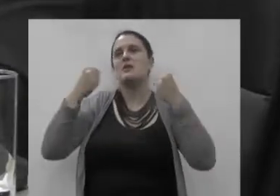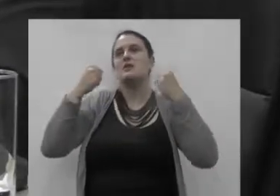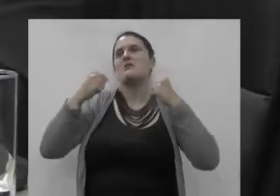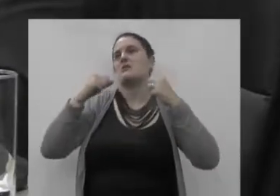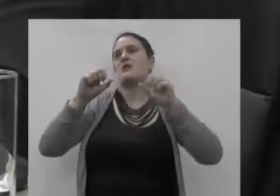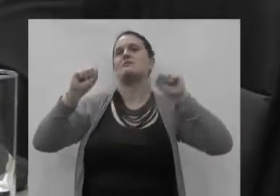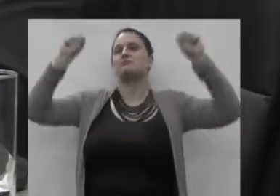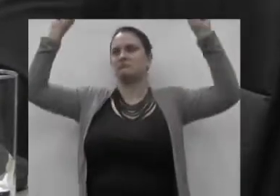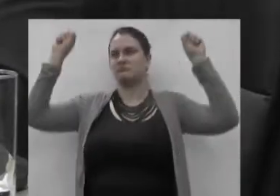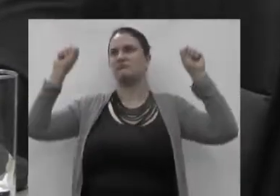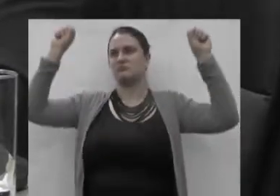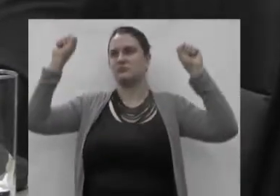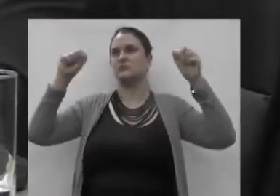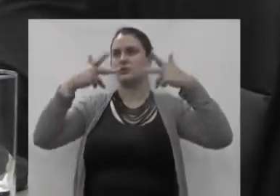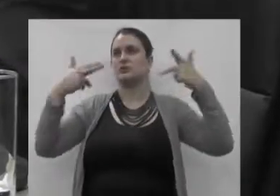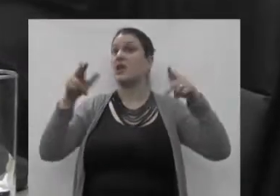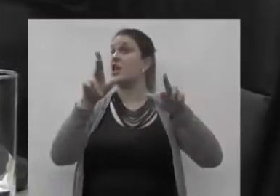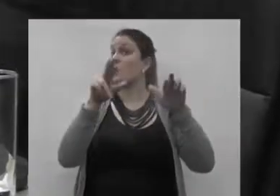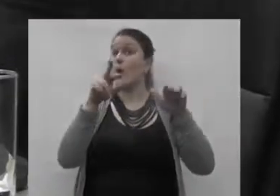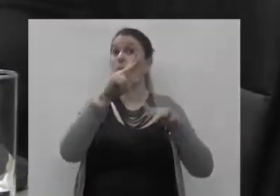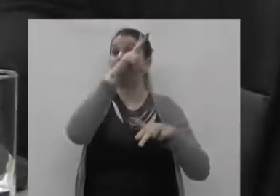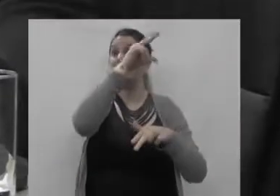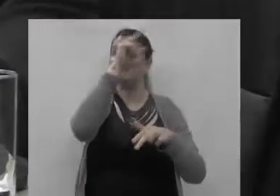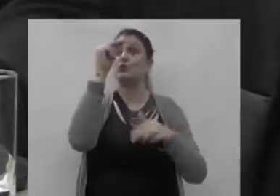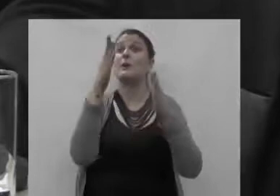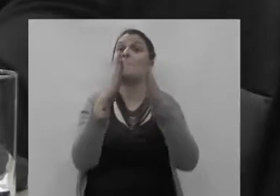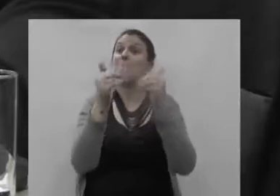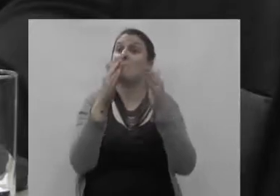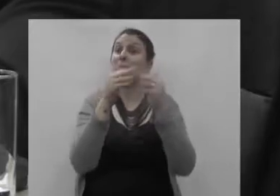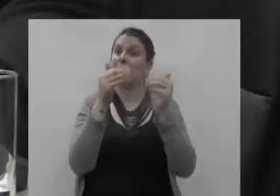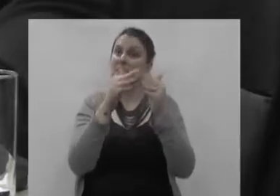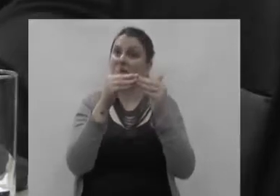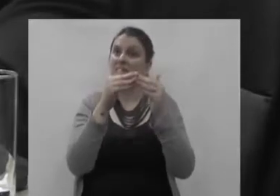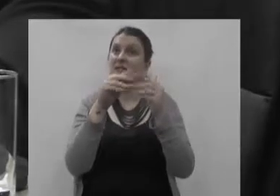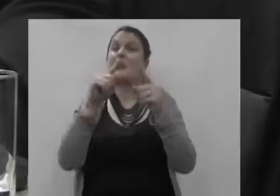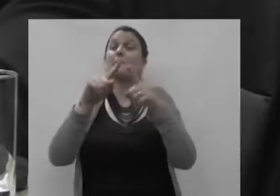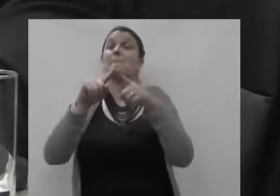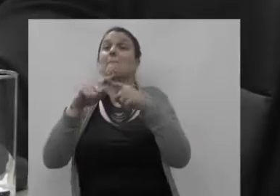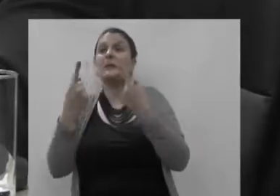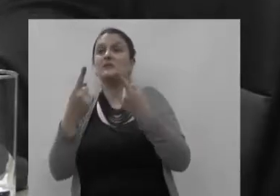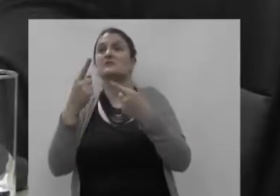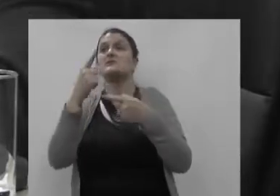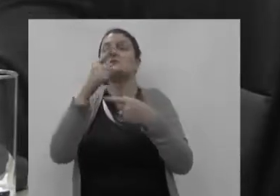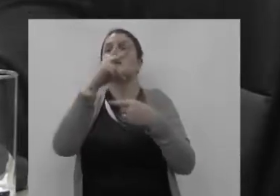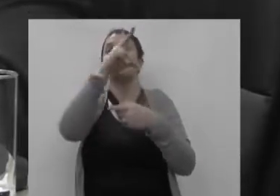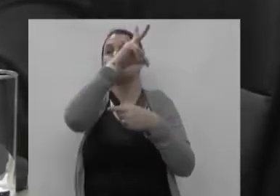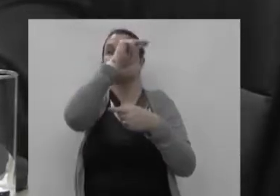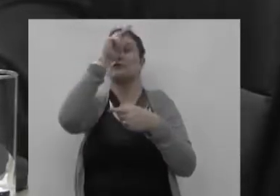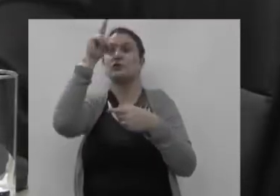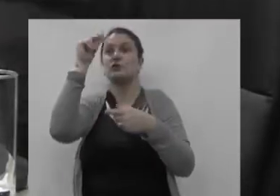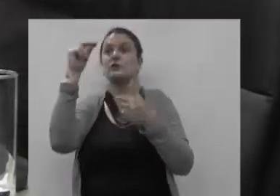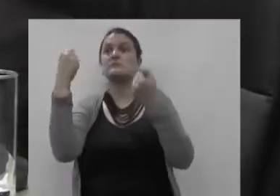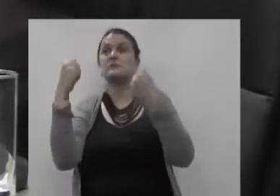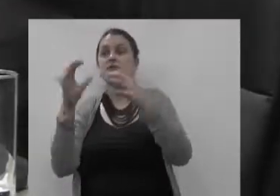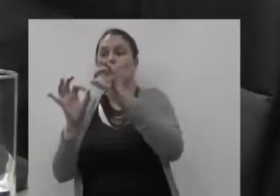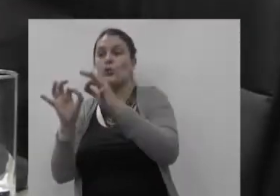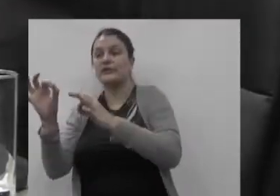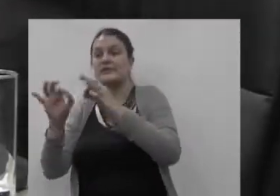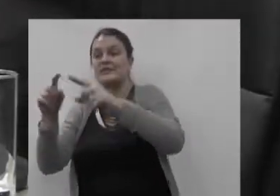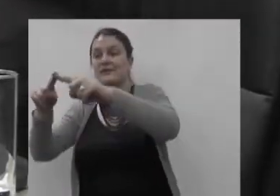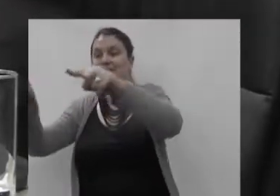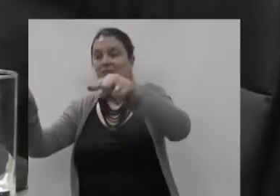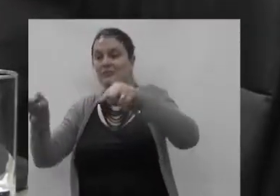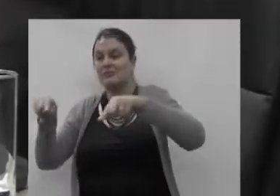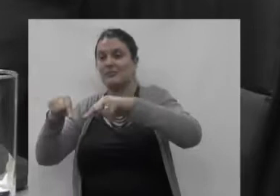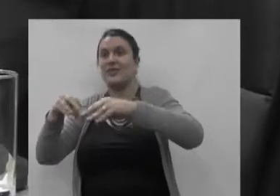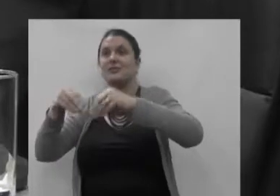município apenas entrará com a contrapartida do terreno, explicou o secretário Silvio Barros, na